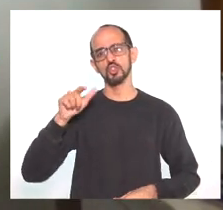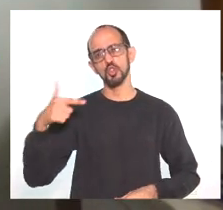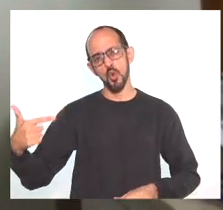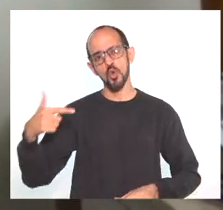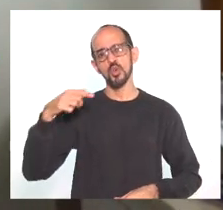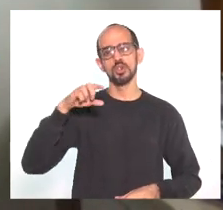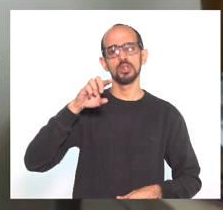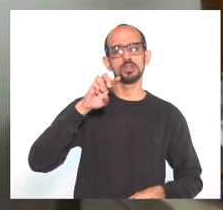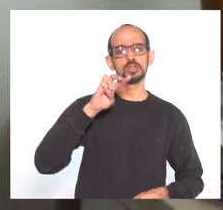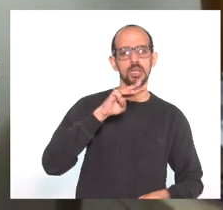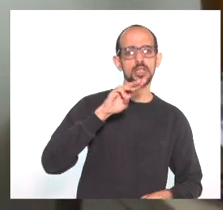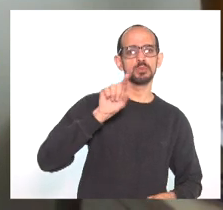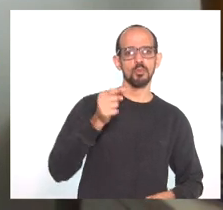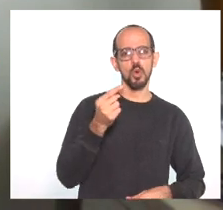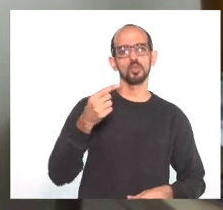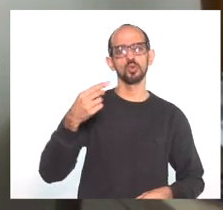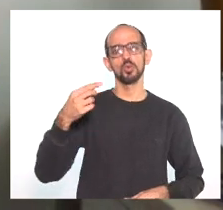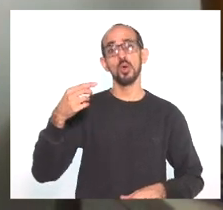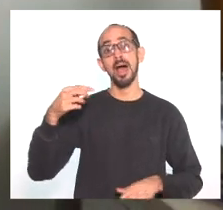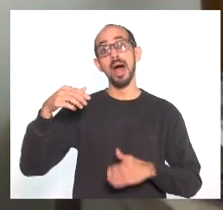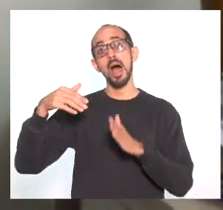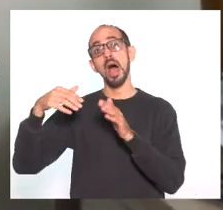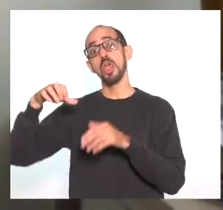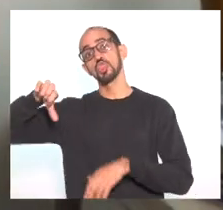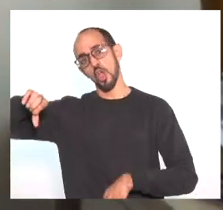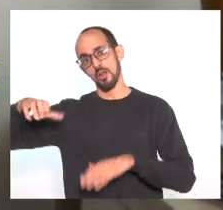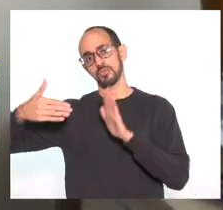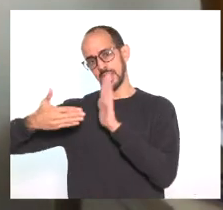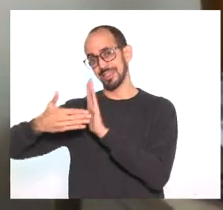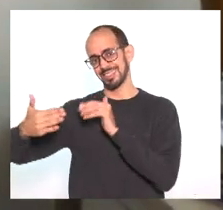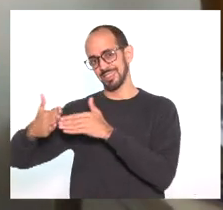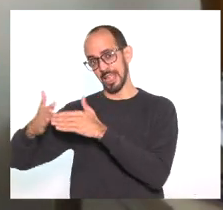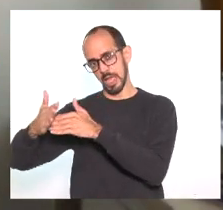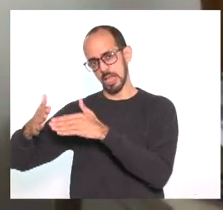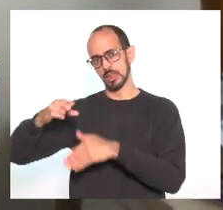3.5 até 3.9,